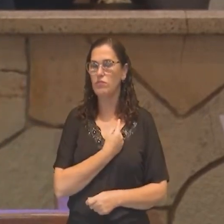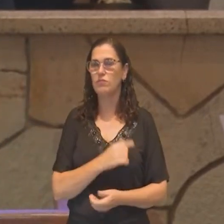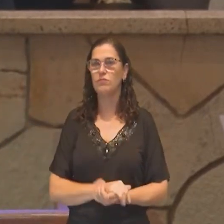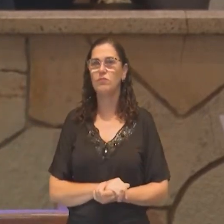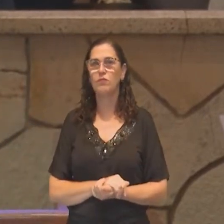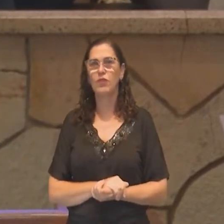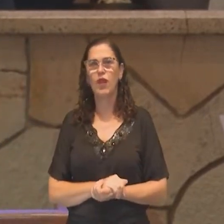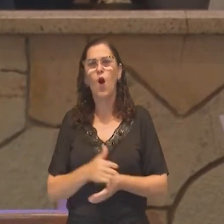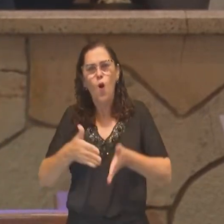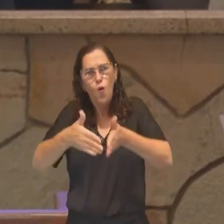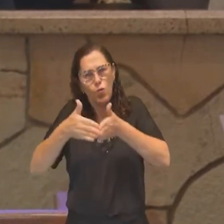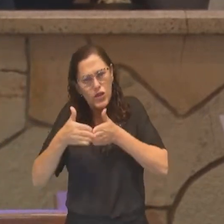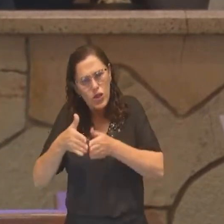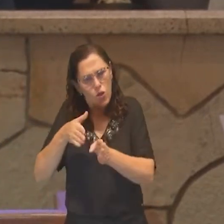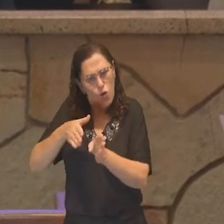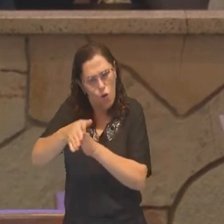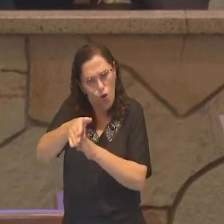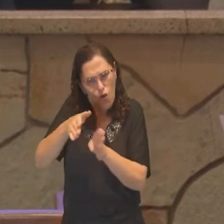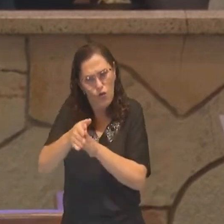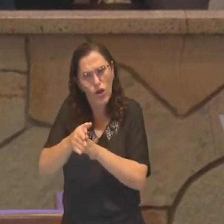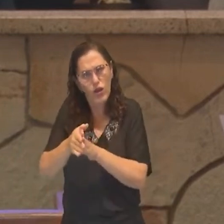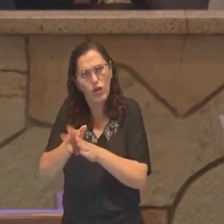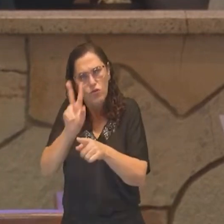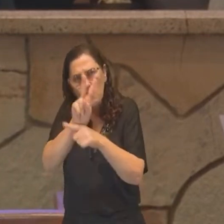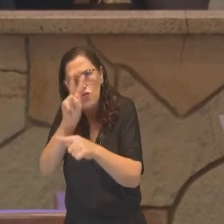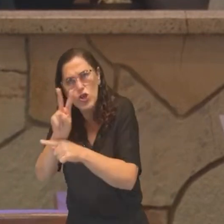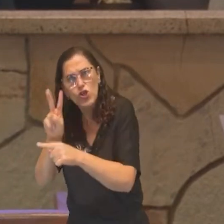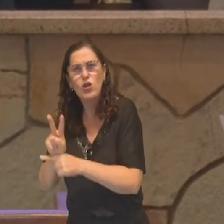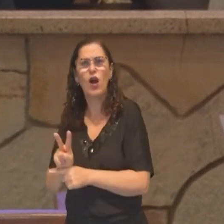um pedido, um conselho de vigilância.